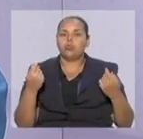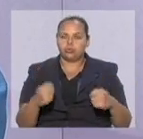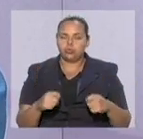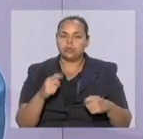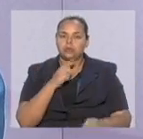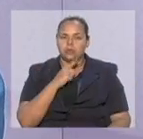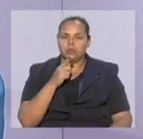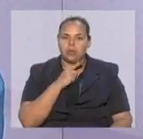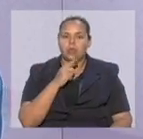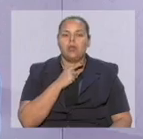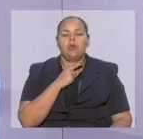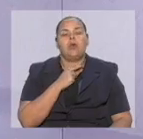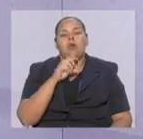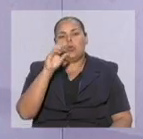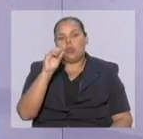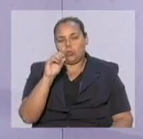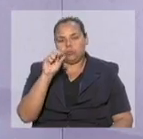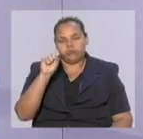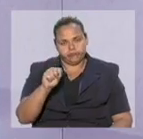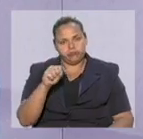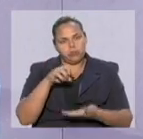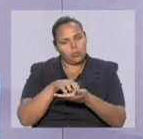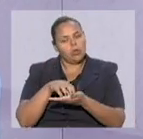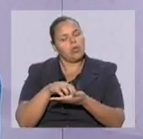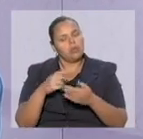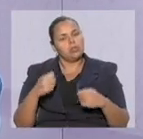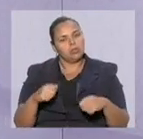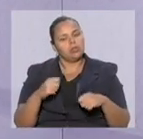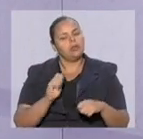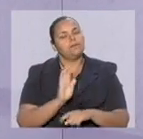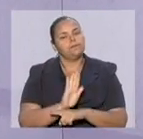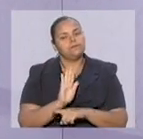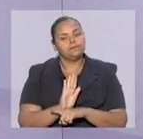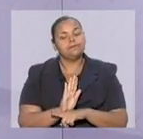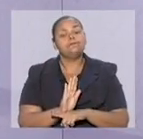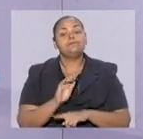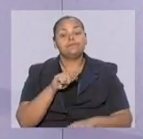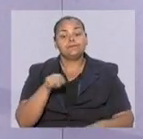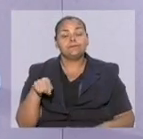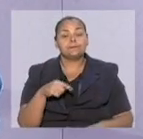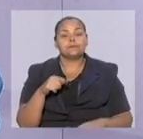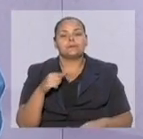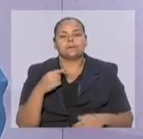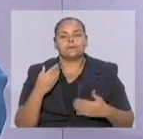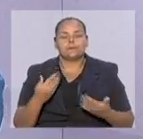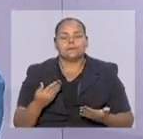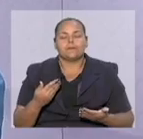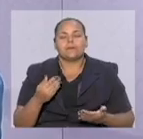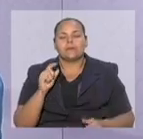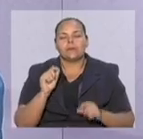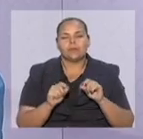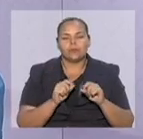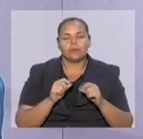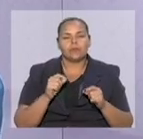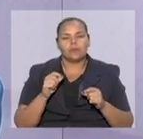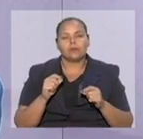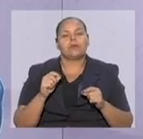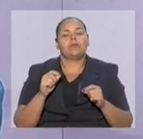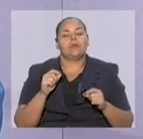só é possível porque nós temos organizações sociais que dão suporte ali, que dão